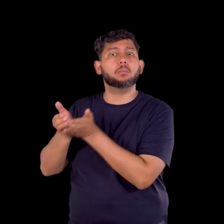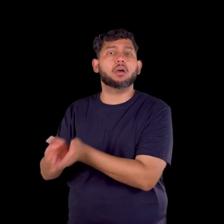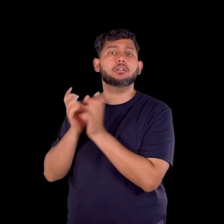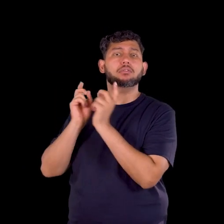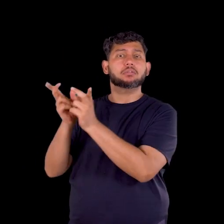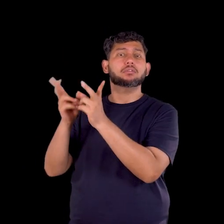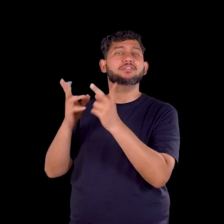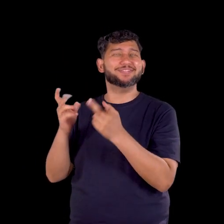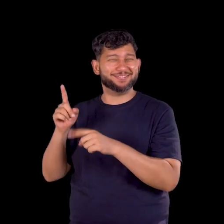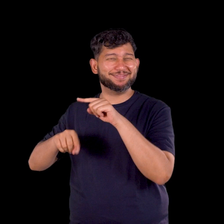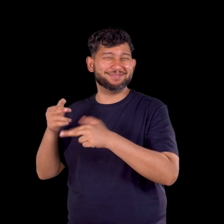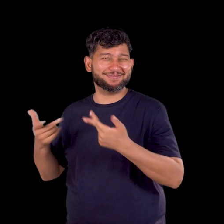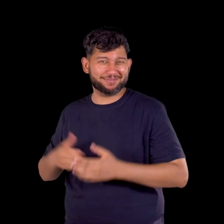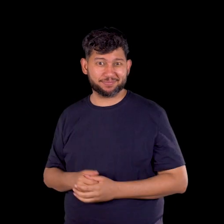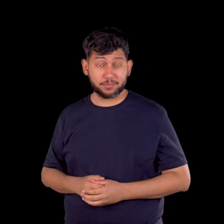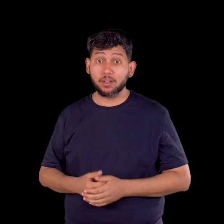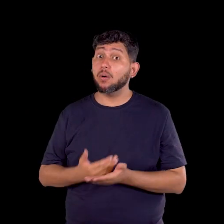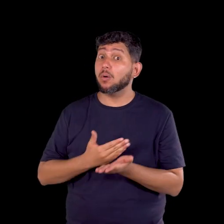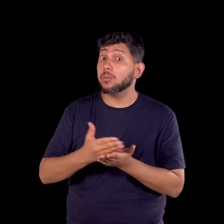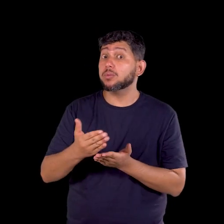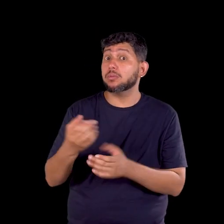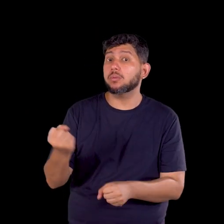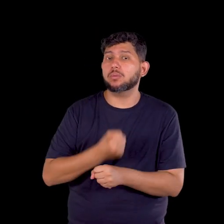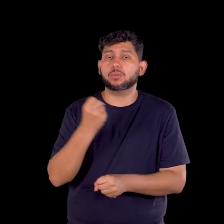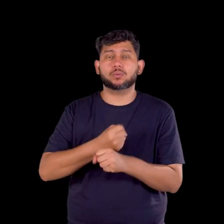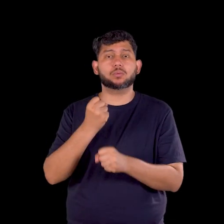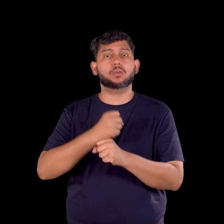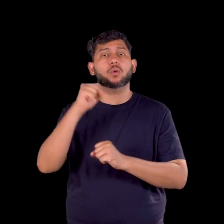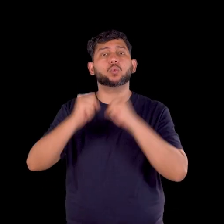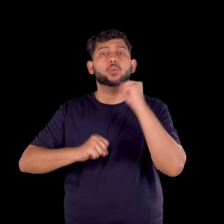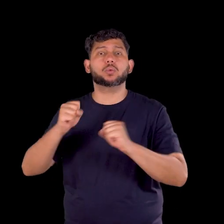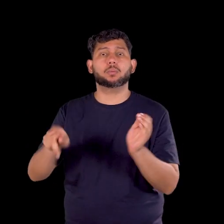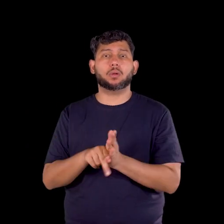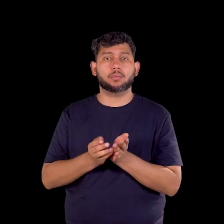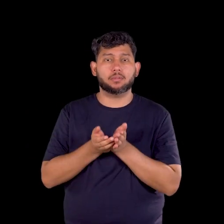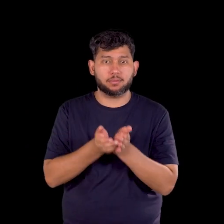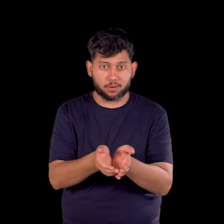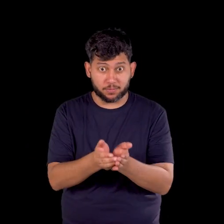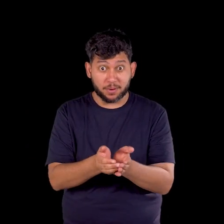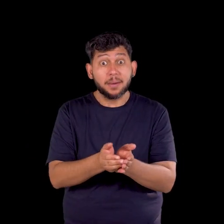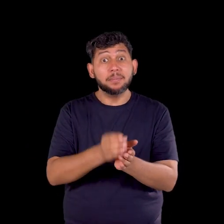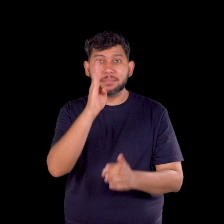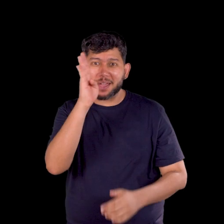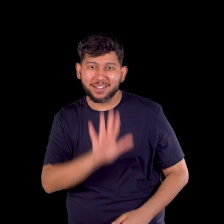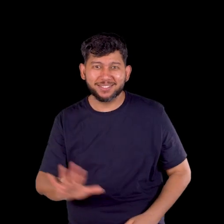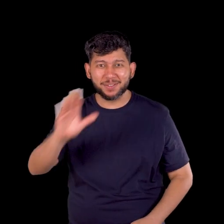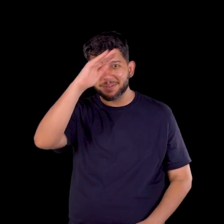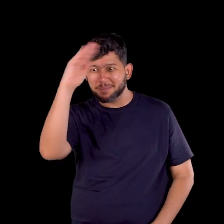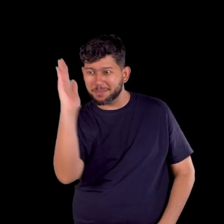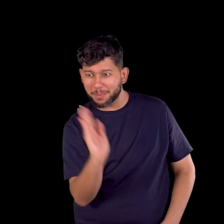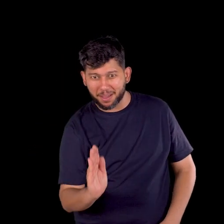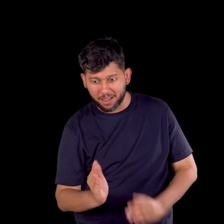no país, surgiu uma indústria naval robusta e a navegação costeira tinha papel de protagonismo. Se